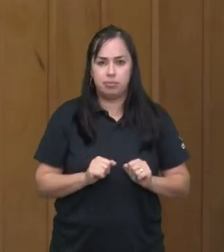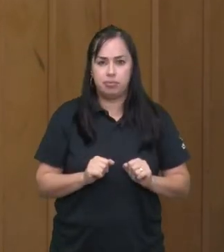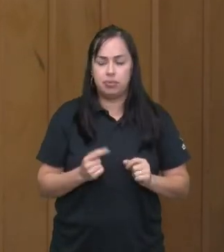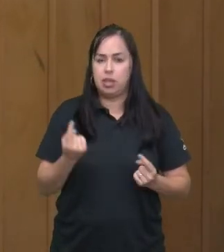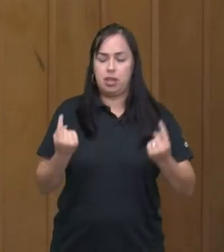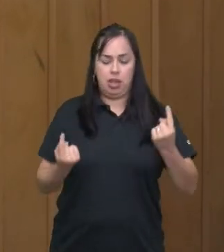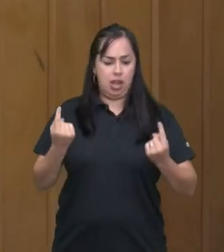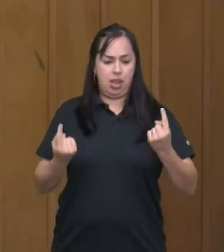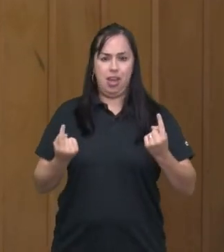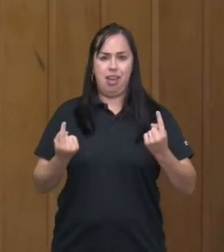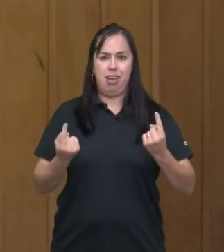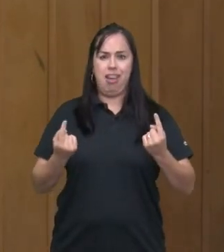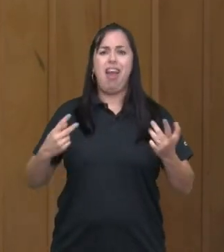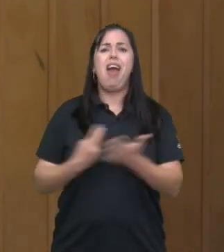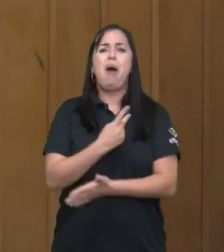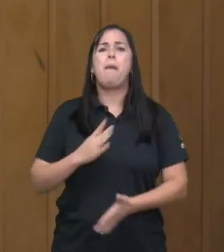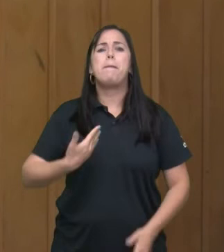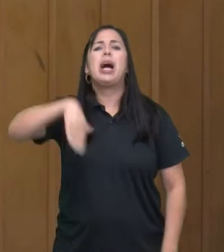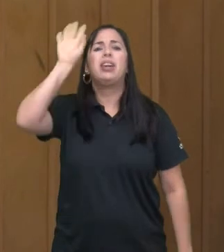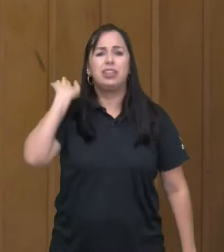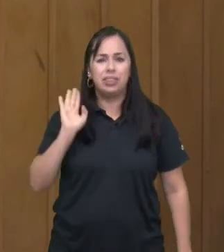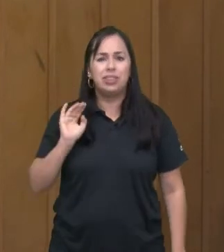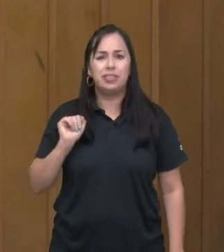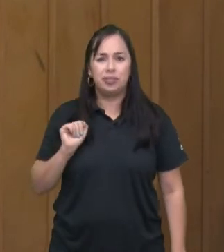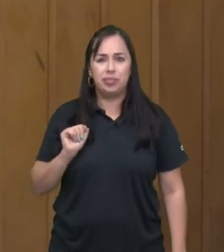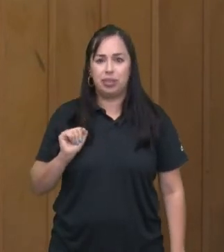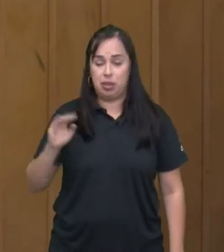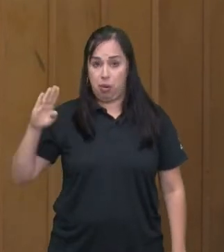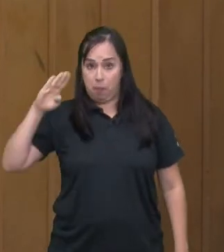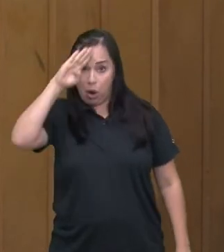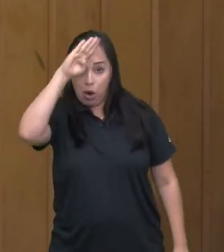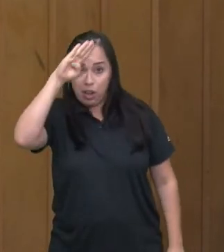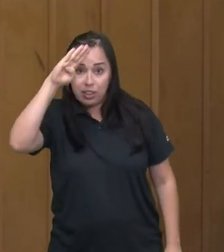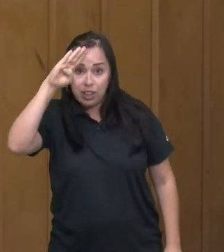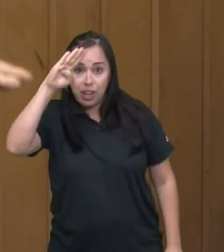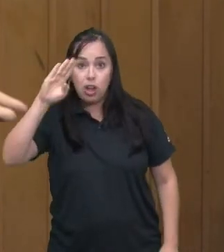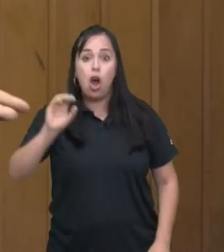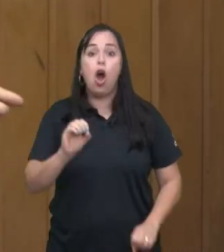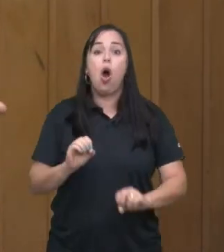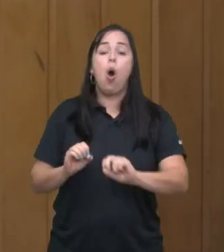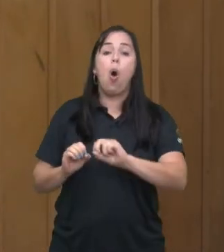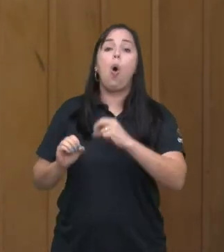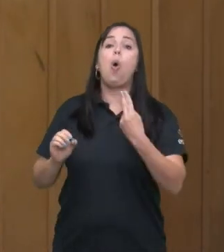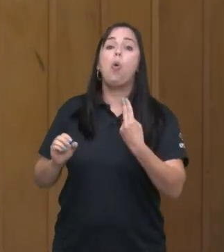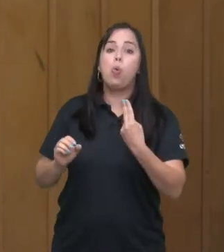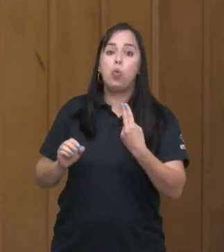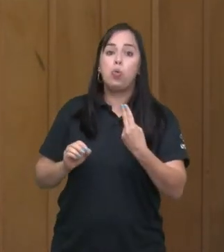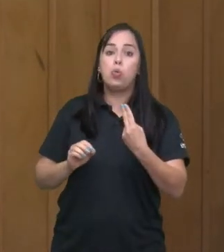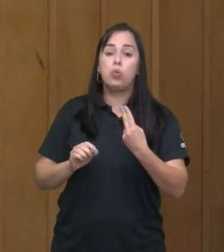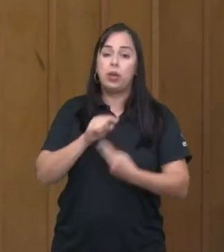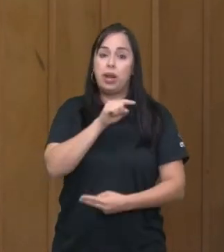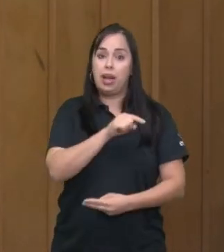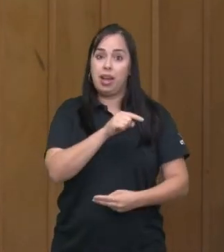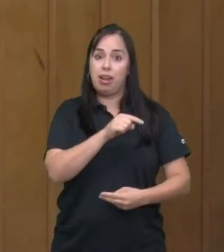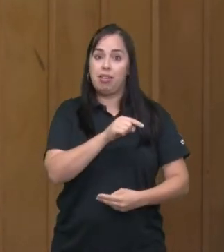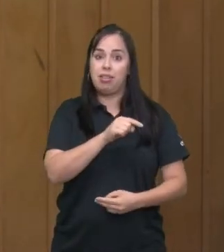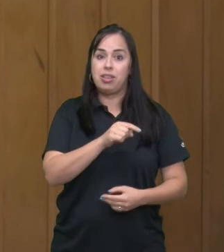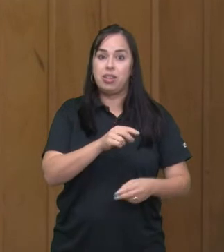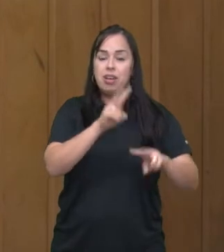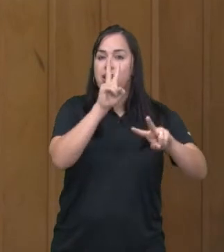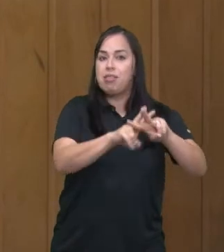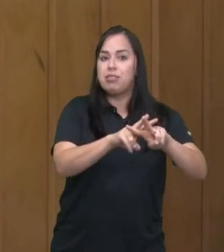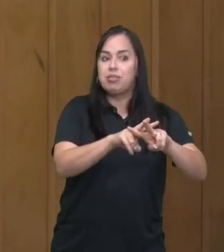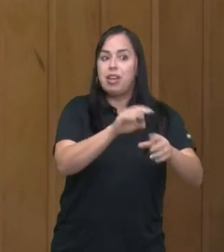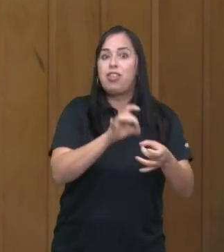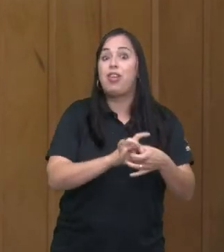cadeia. Quem fez mais mal ao país? O Bolsonaro, que deu um indulto, ou o Fachin, que tirou um preso da cadeia para